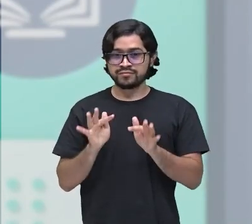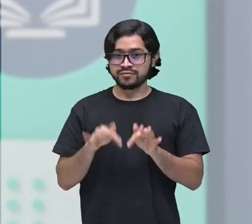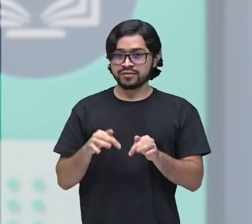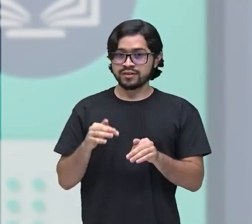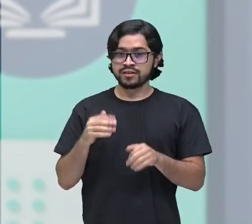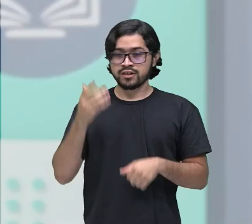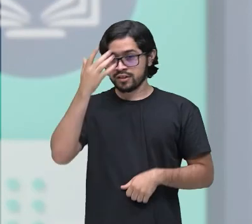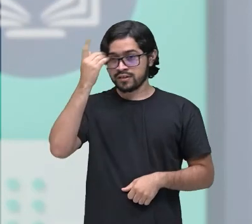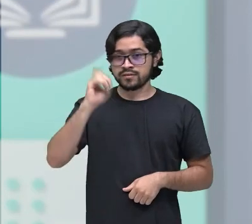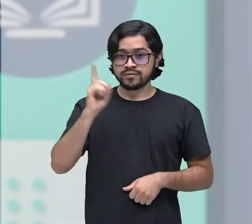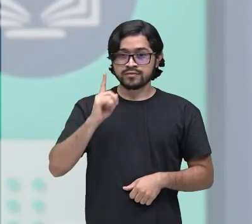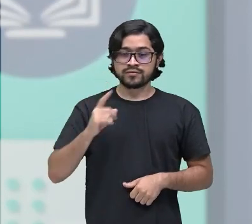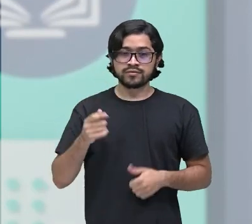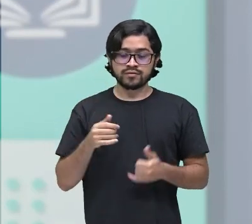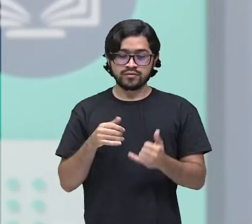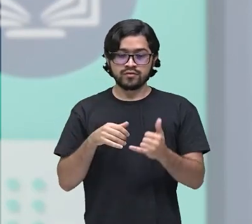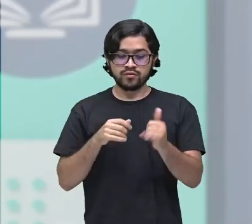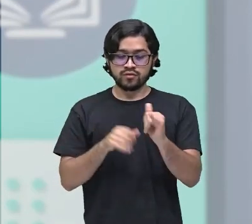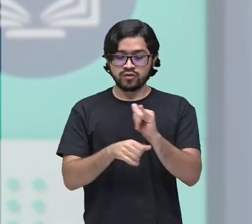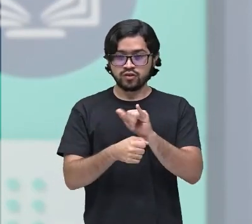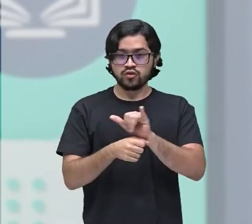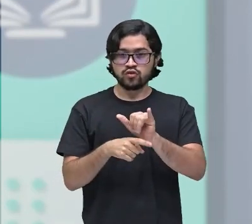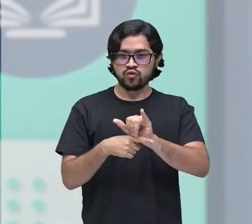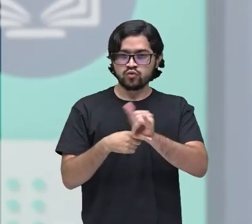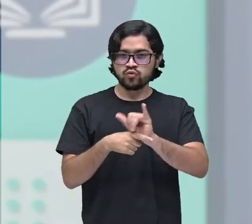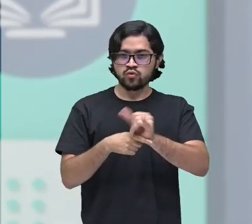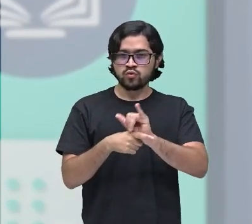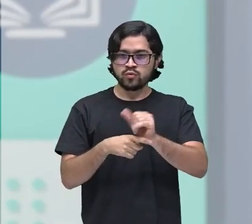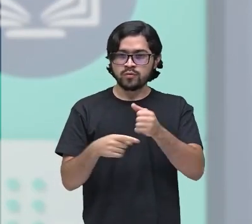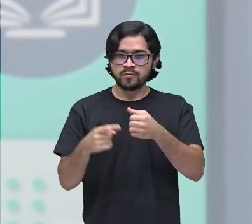se inscrever no nosso canal no YouTube e